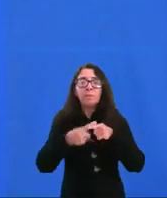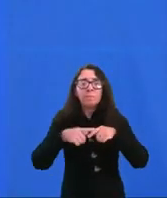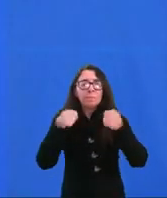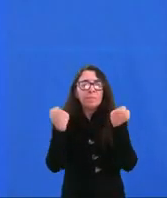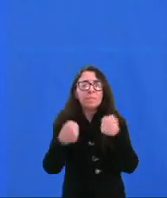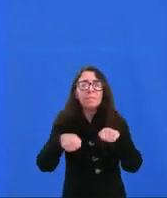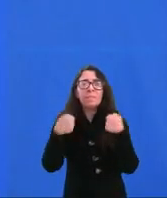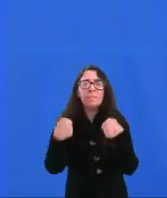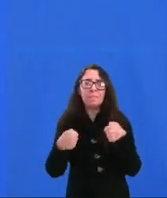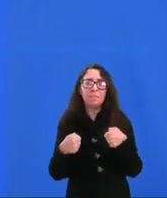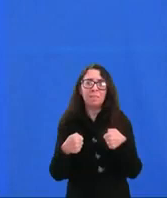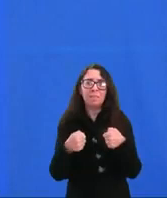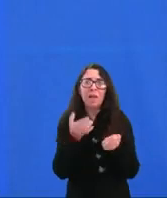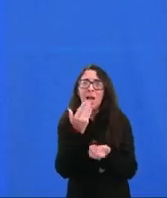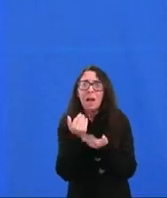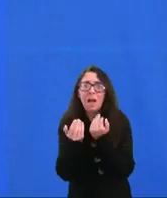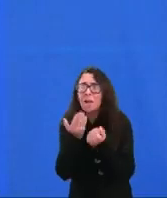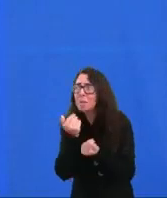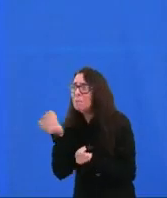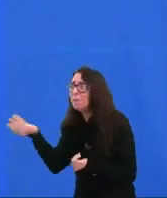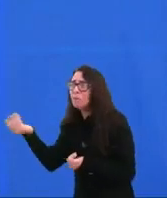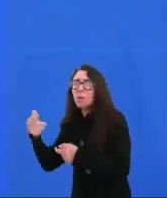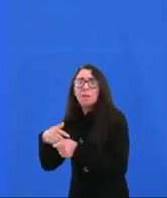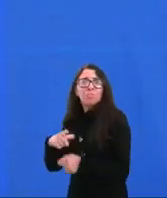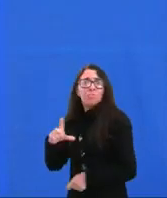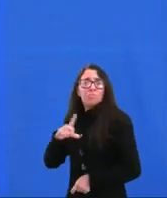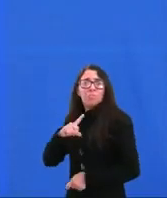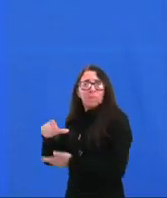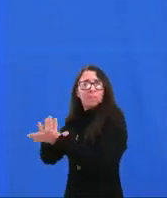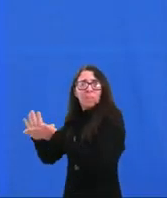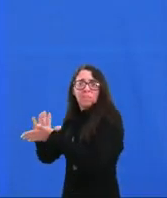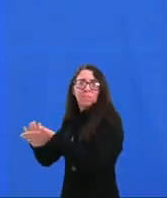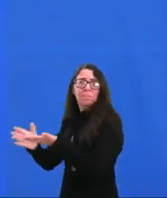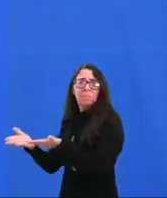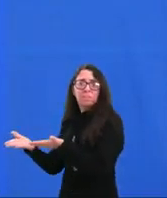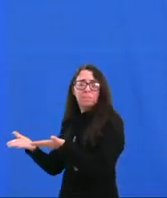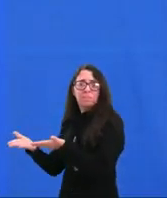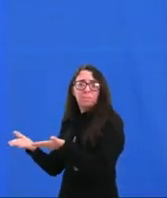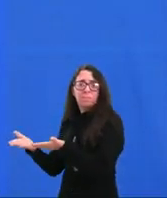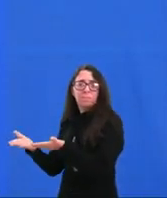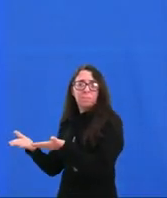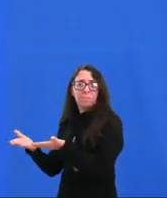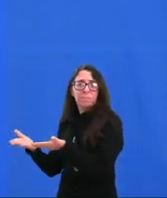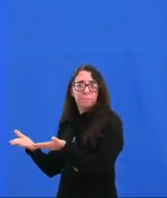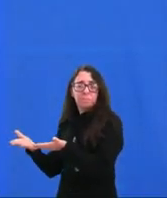e disseram: não é razoável que nós